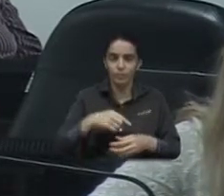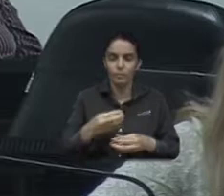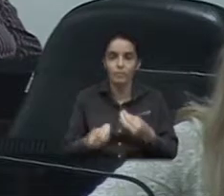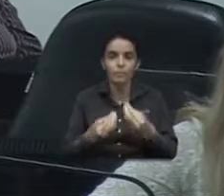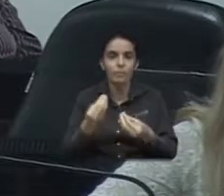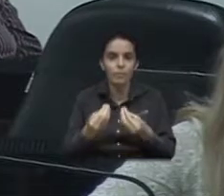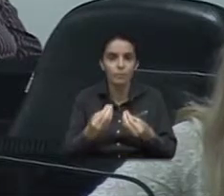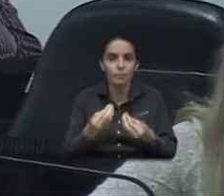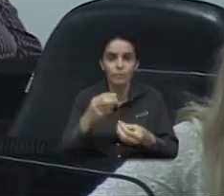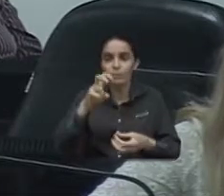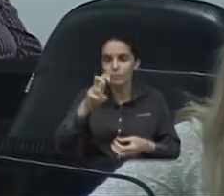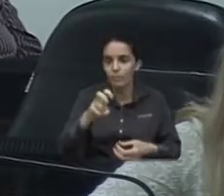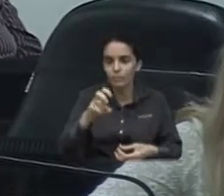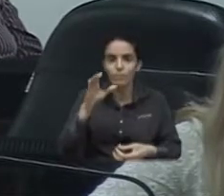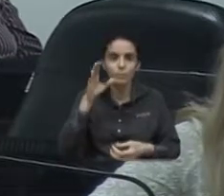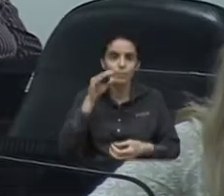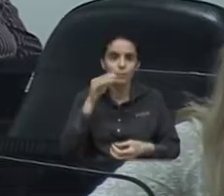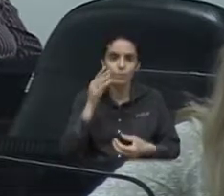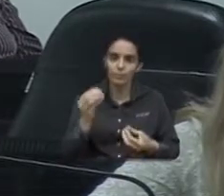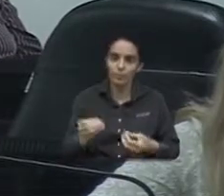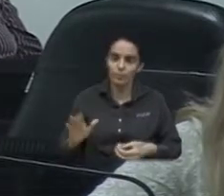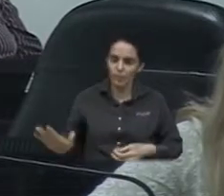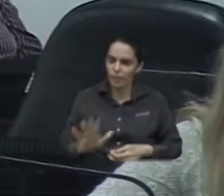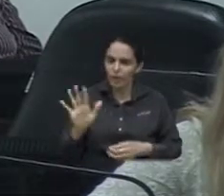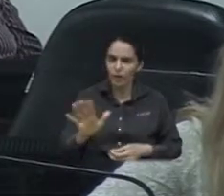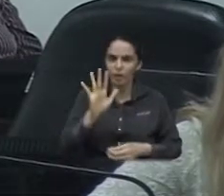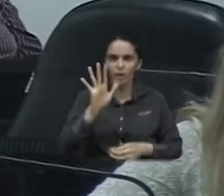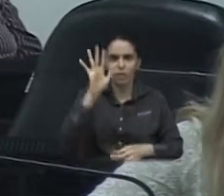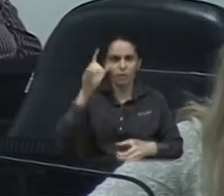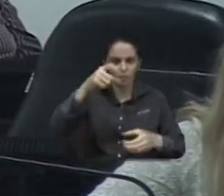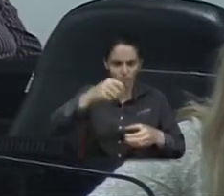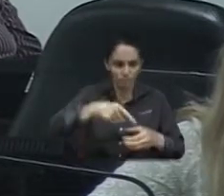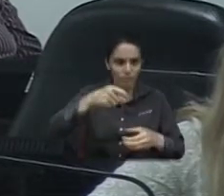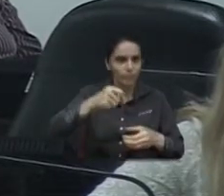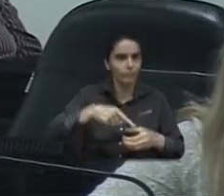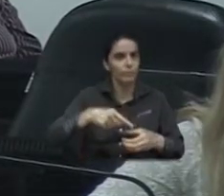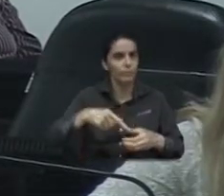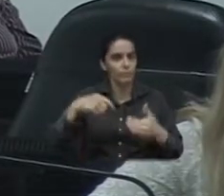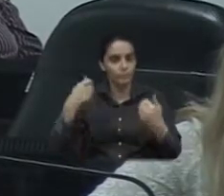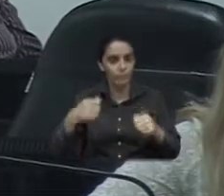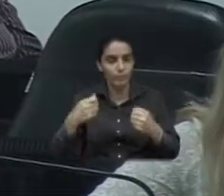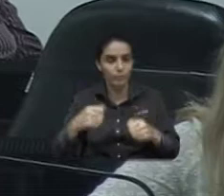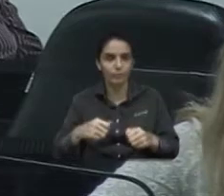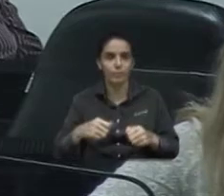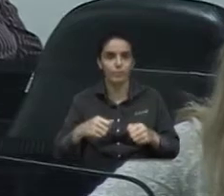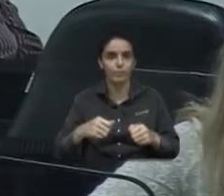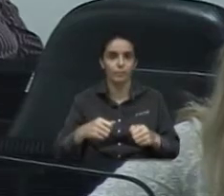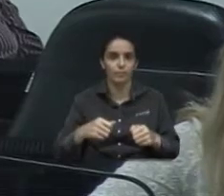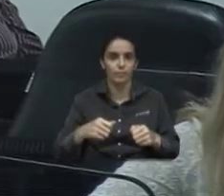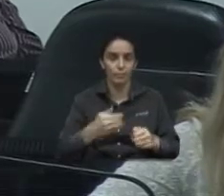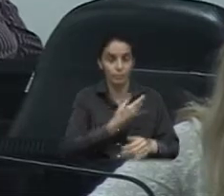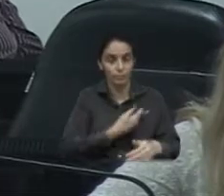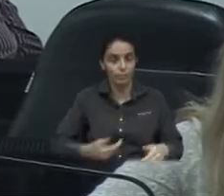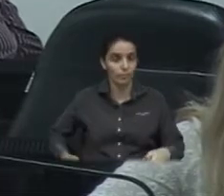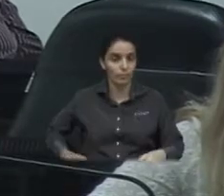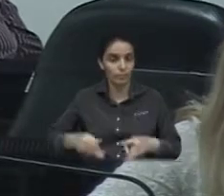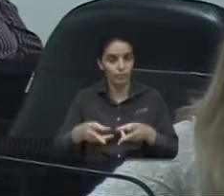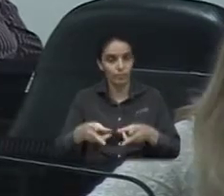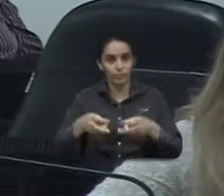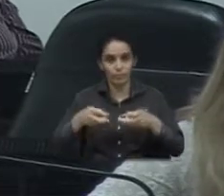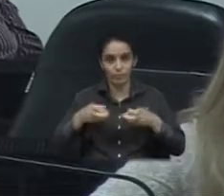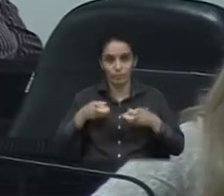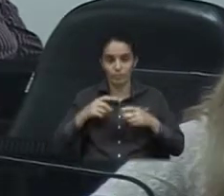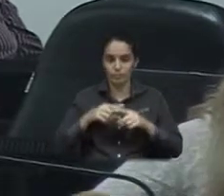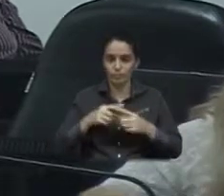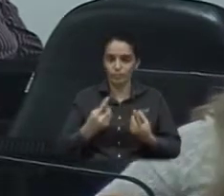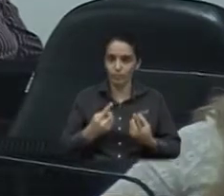Por causa de 2 que trabalham. Então está muito caro os tributos, isso tem que vir de cima para baixo, mas o governo